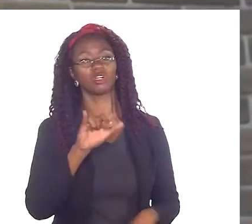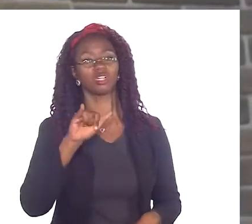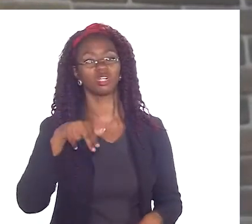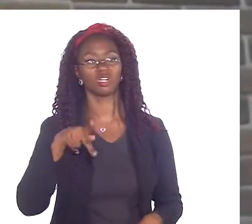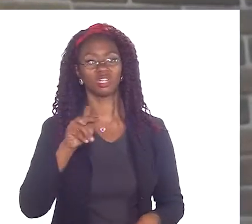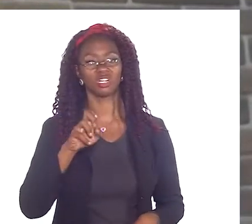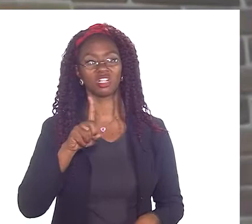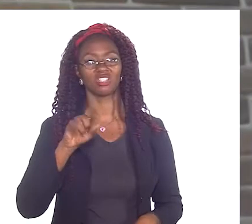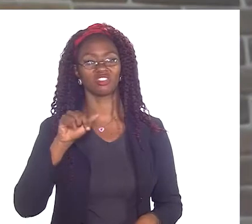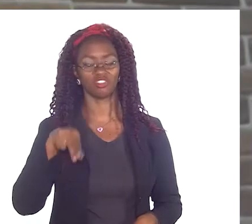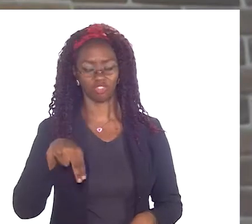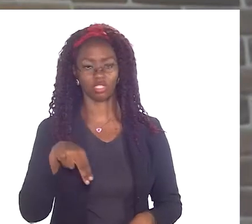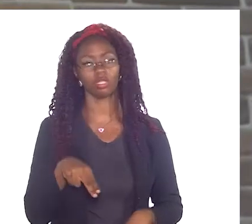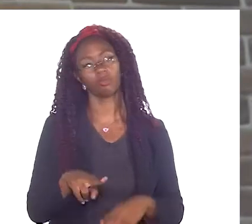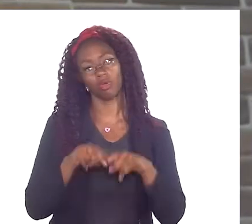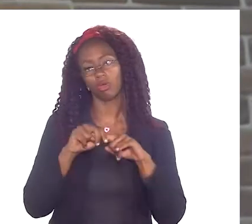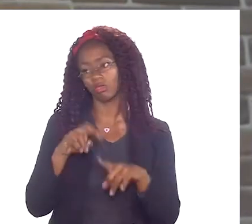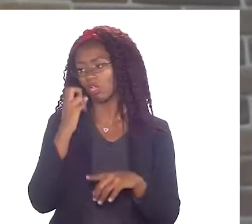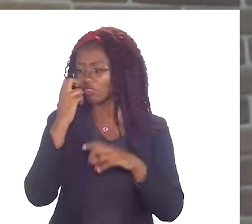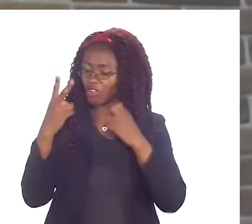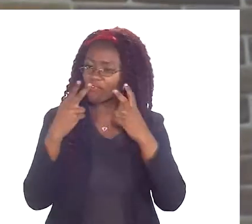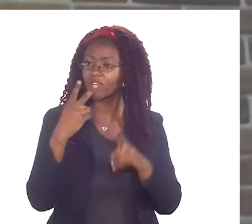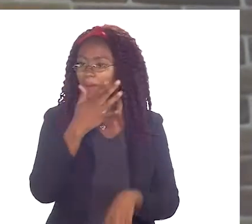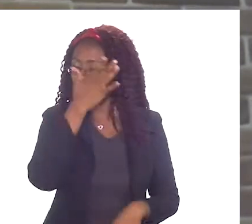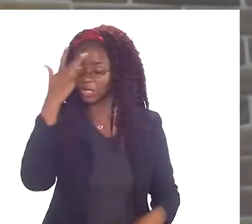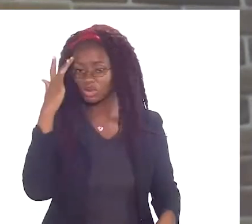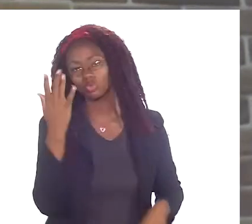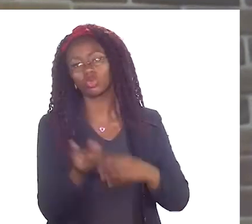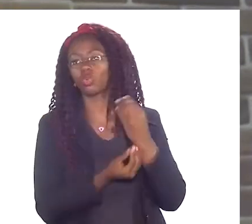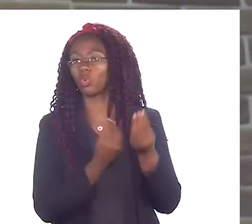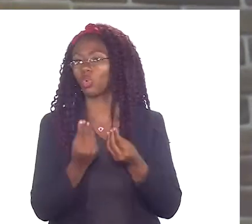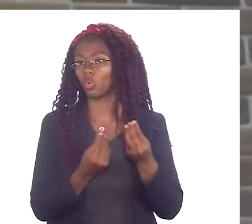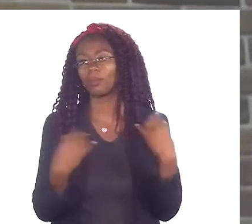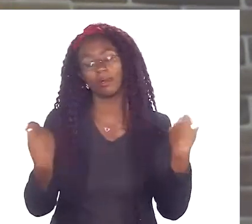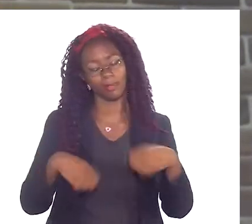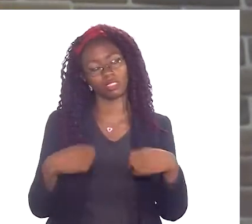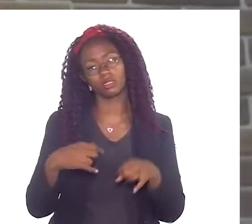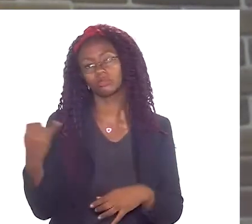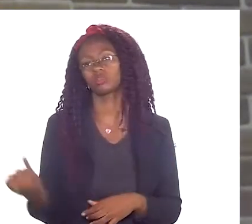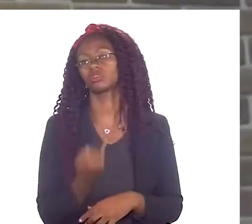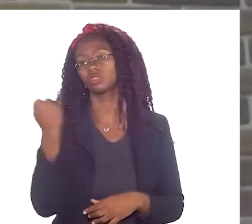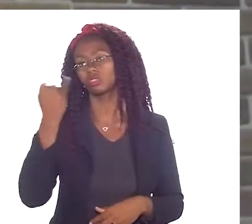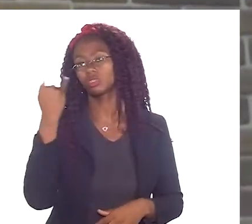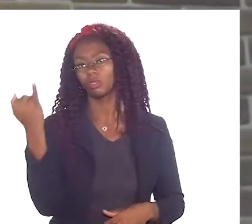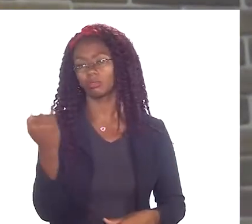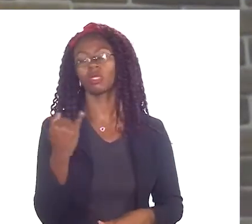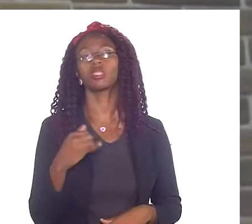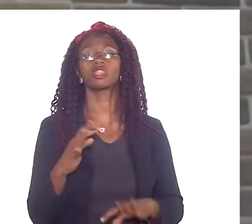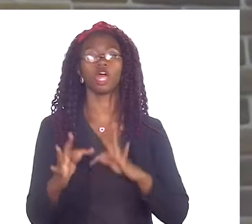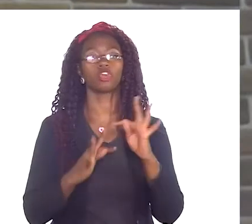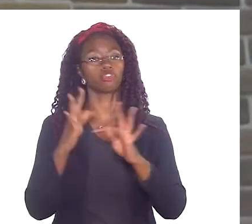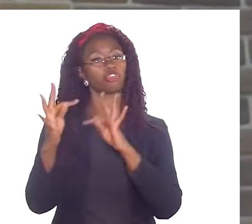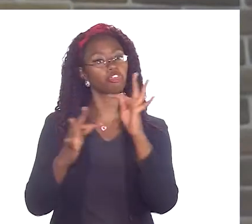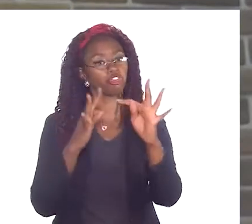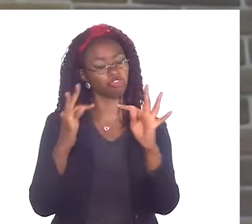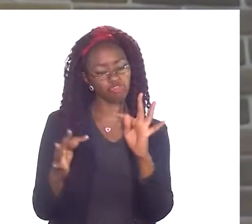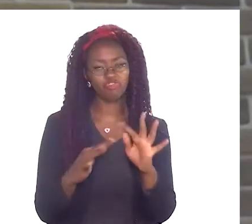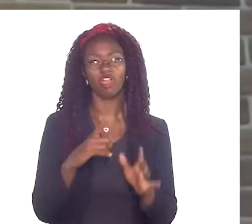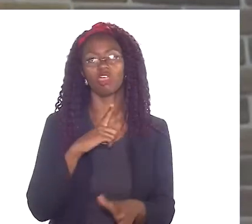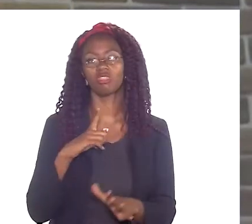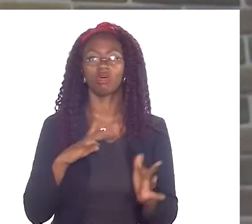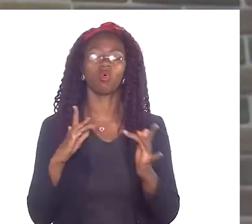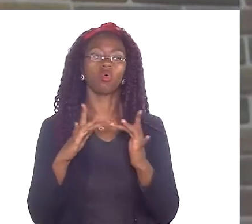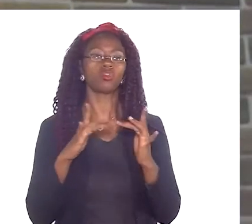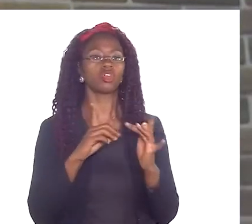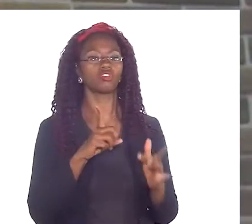para identificar a cultura da pessoa, né. É importante que ela tenha, na área de tecnologia, um rastro digital importante. A